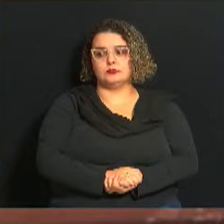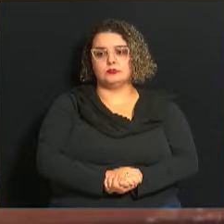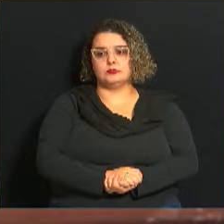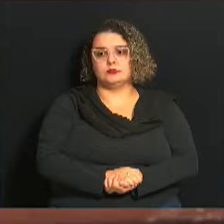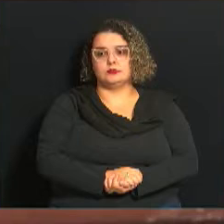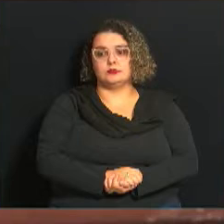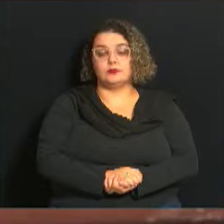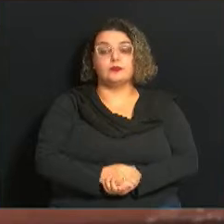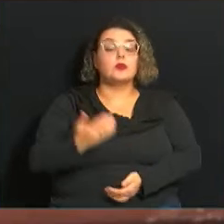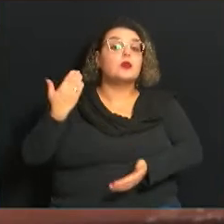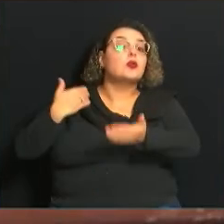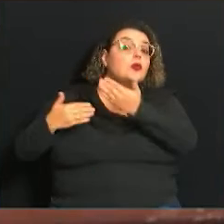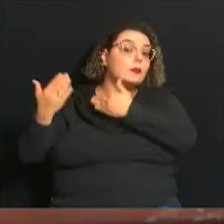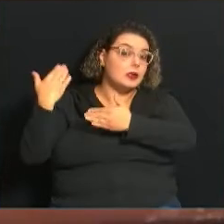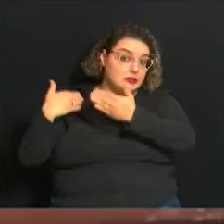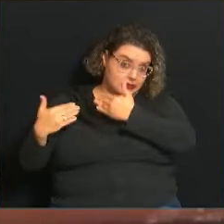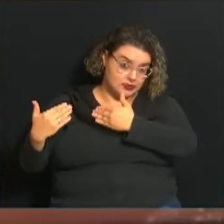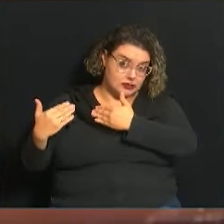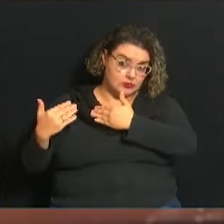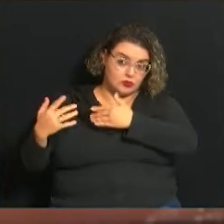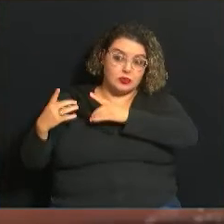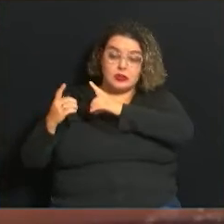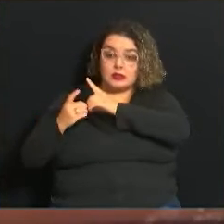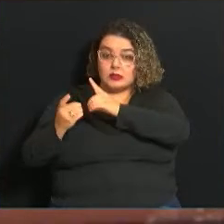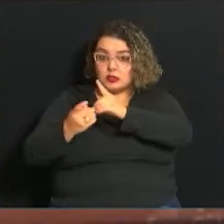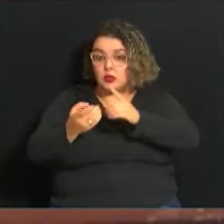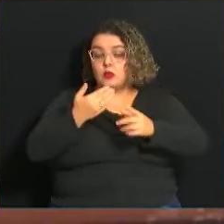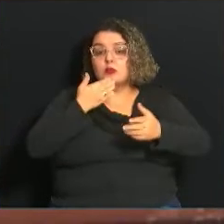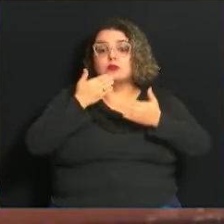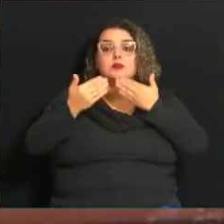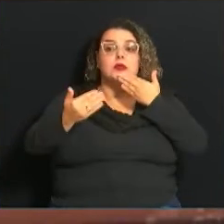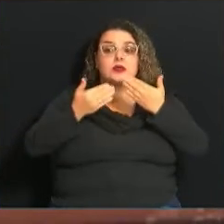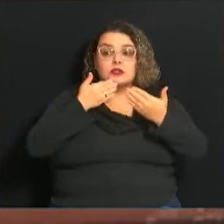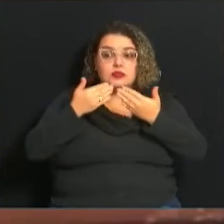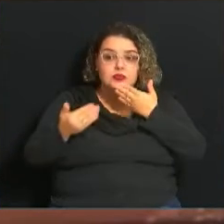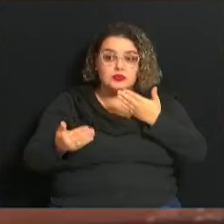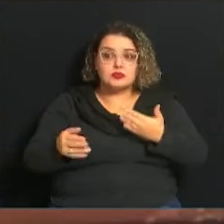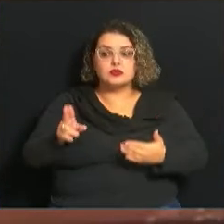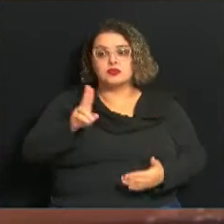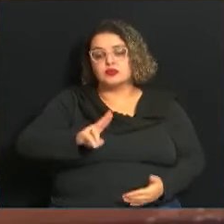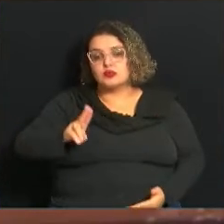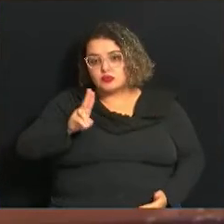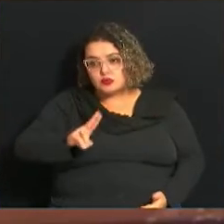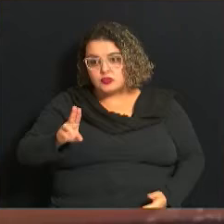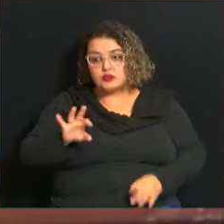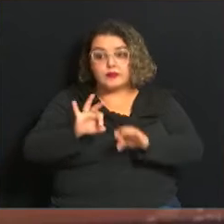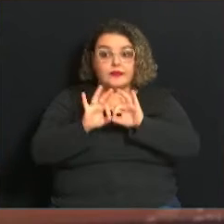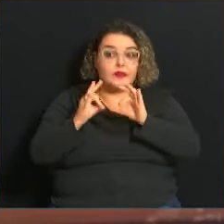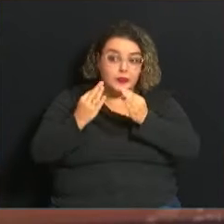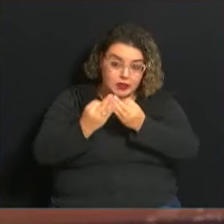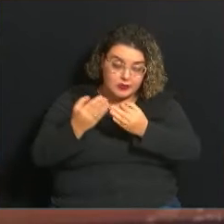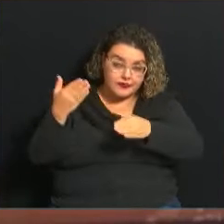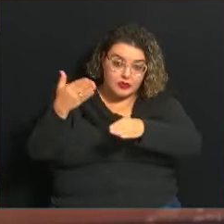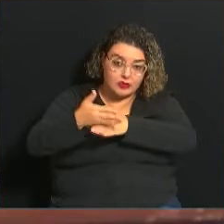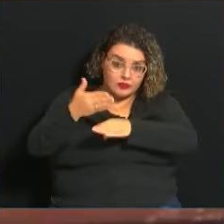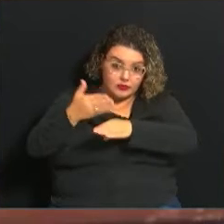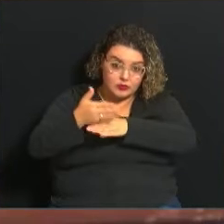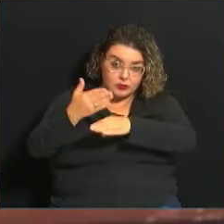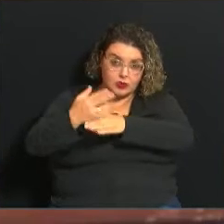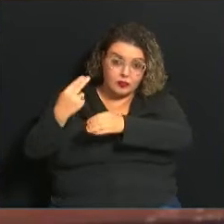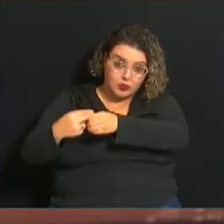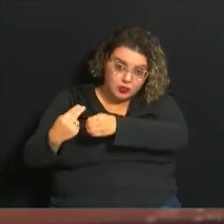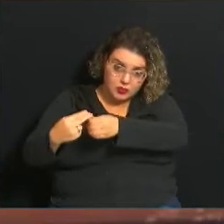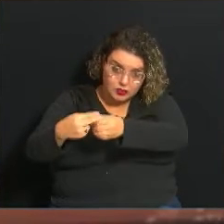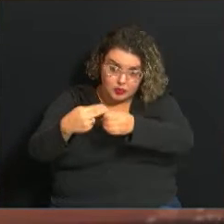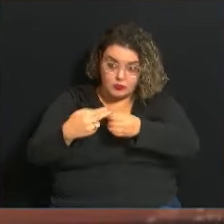No passado, atendendo a uma solicitação de usuários e familiares que frequentam o Hospital das Clínicas